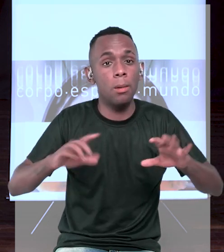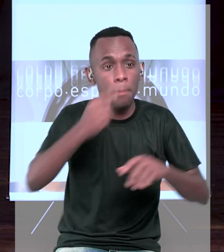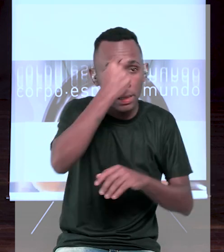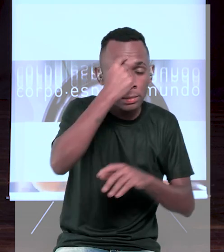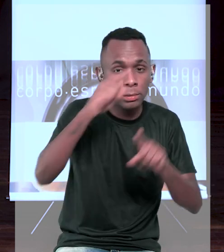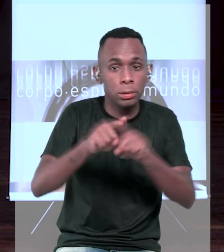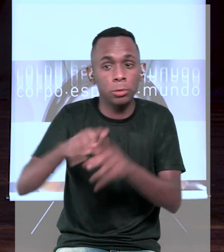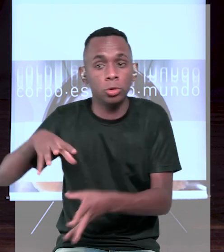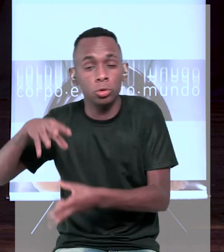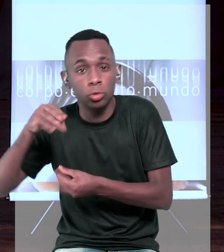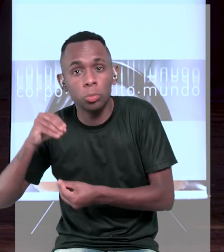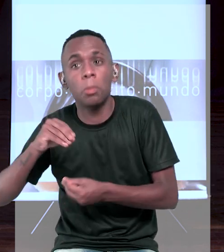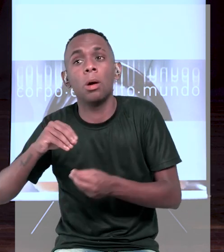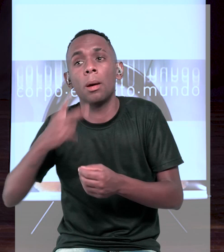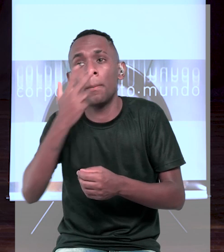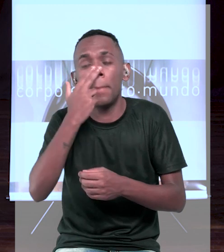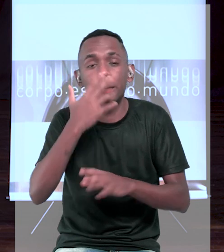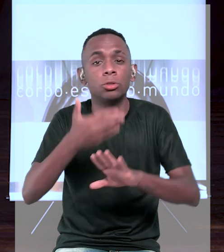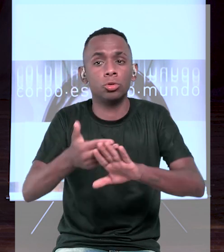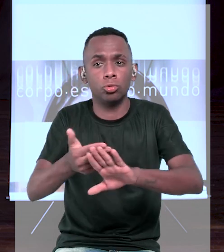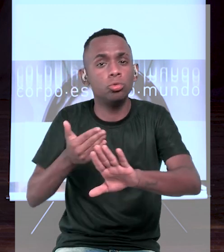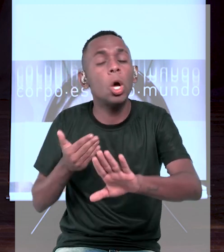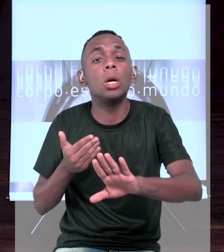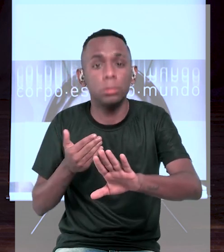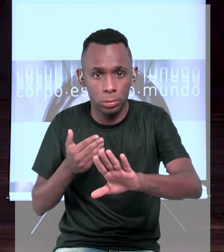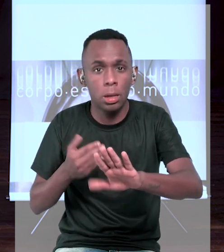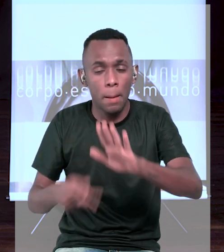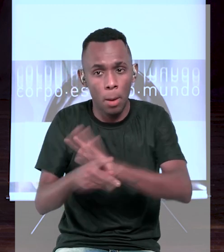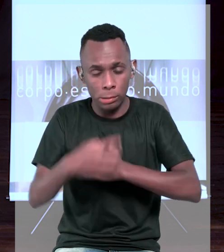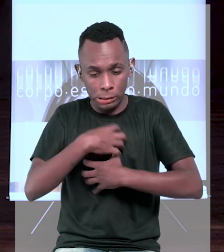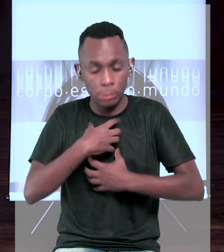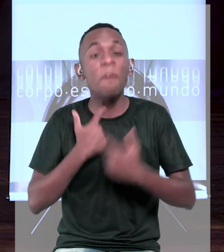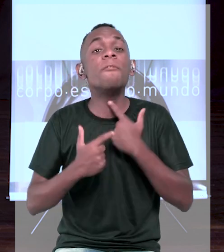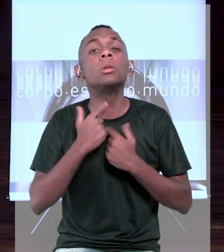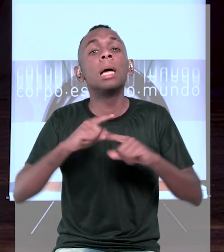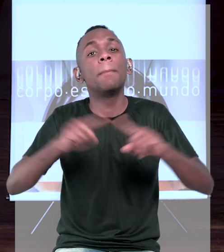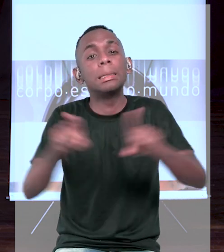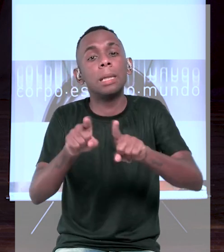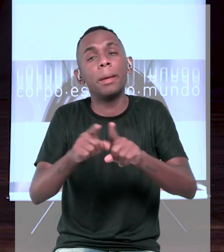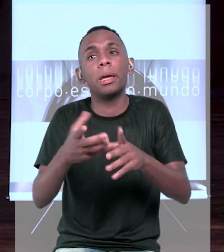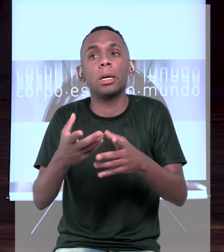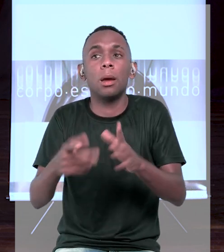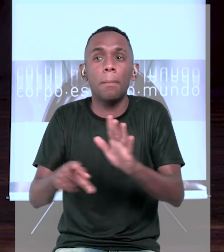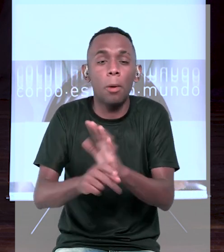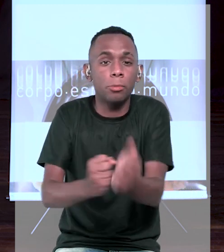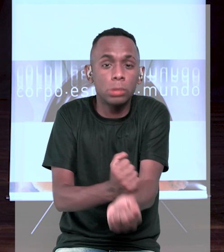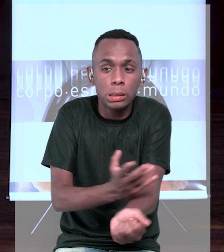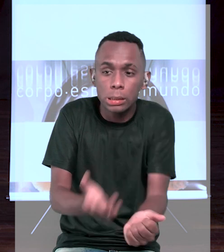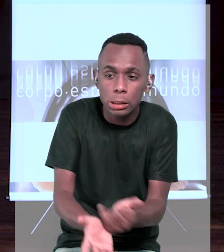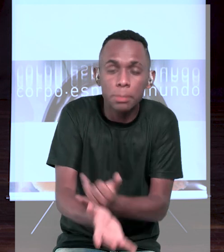isolando tanto do mundo tal como é dado por esses sentidos, como das sensações ou